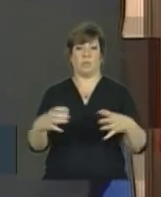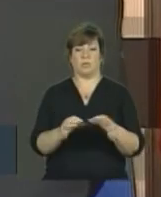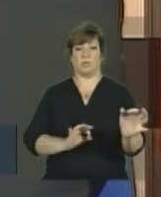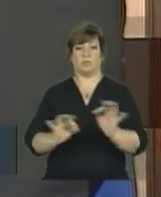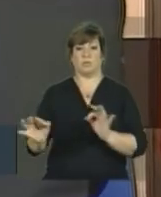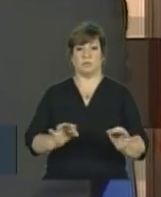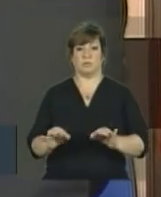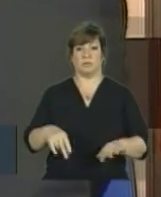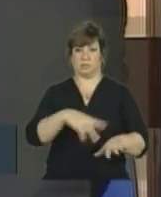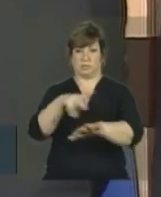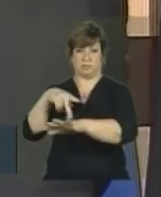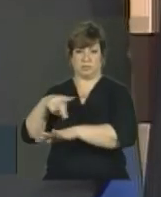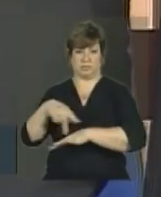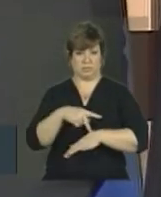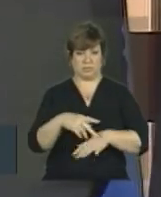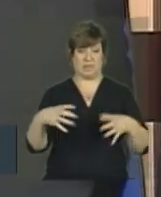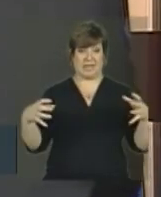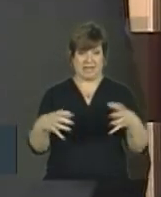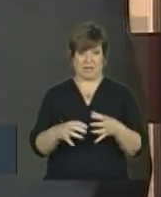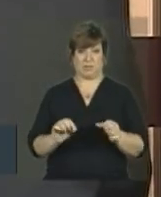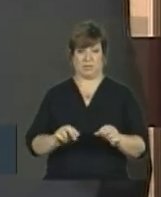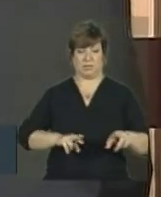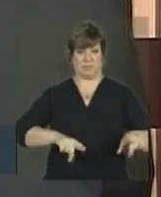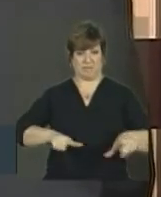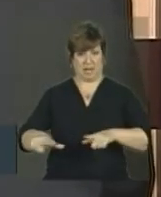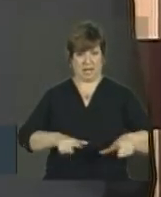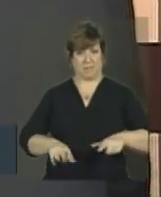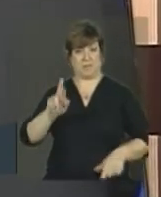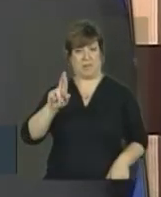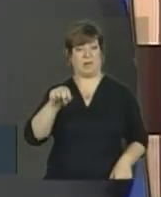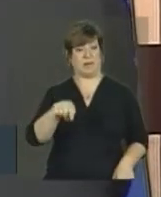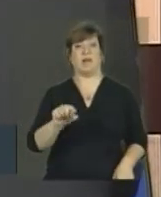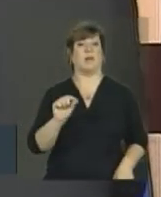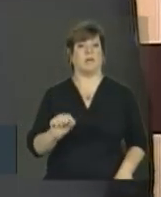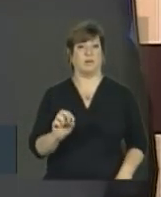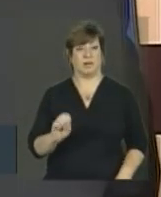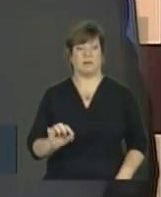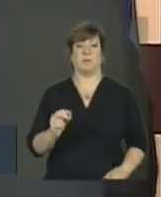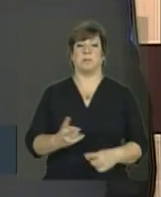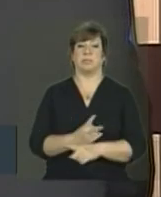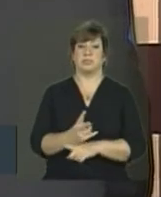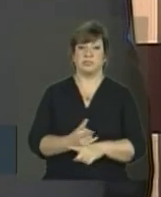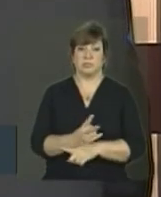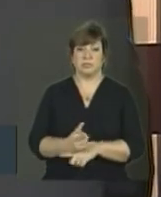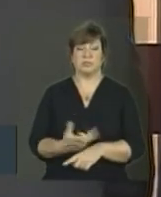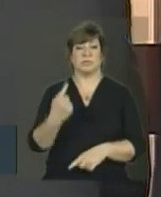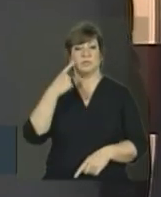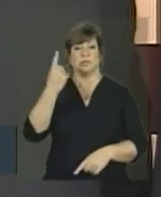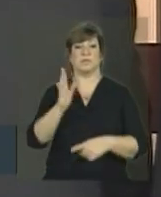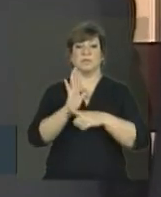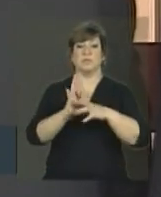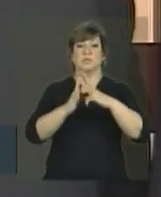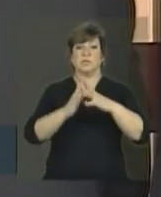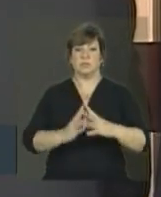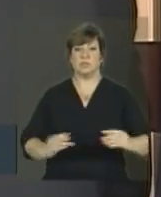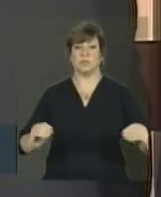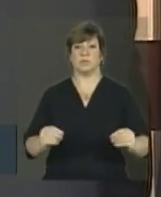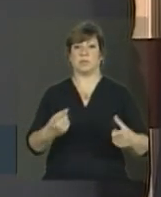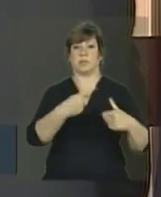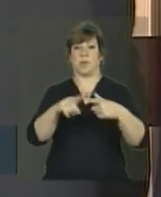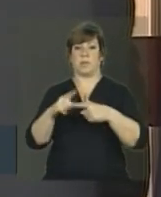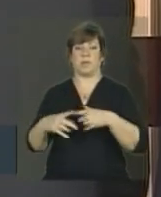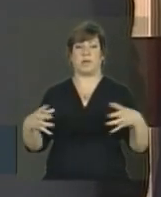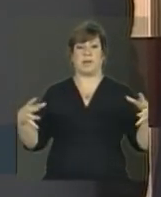internacionais. Entre as atribuições do seu trabalho estão buscar solucionar os conflitos envolvendo